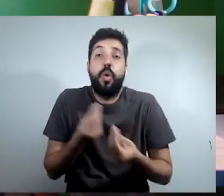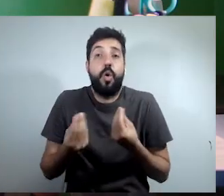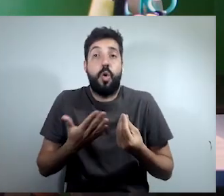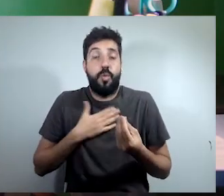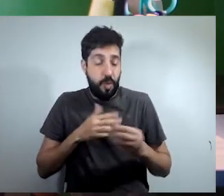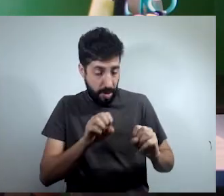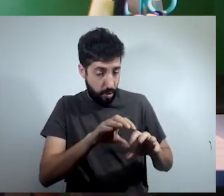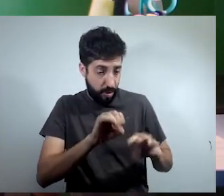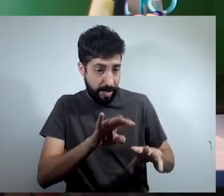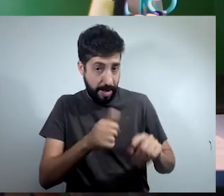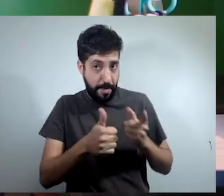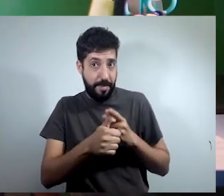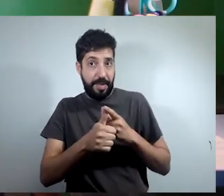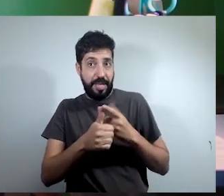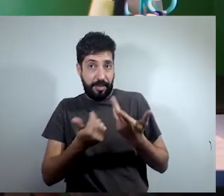as crianças